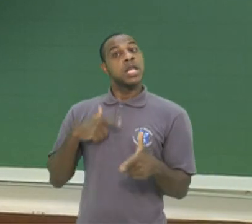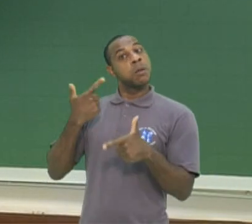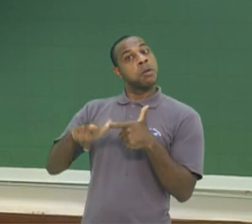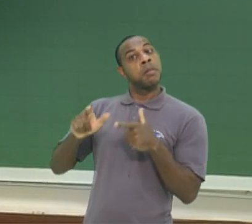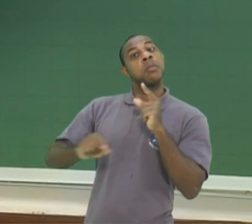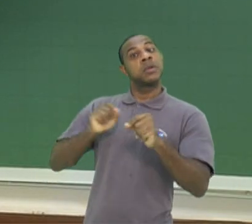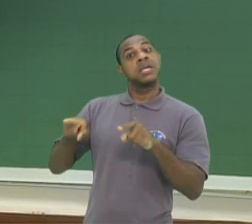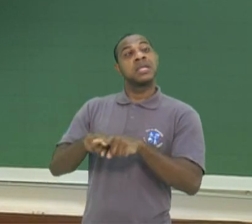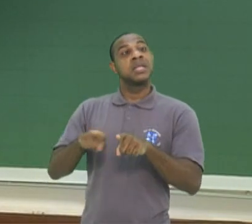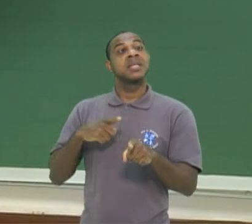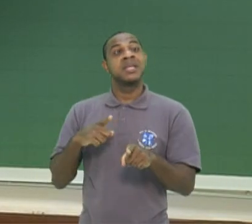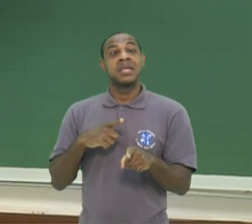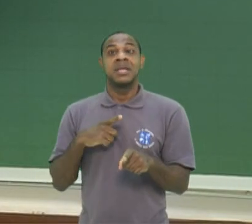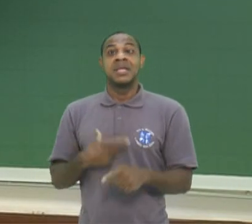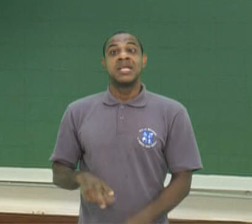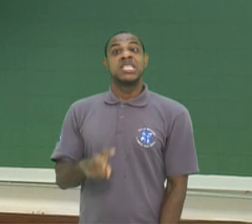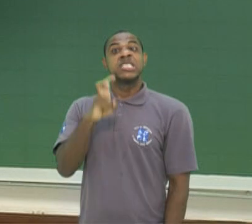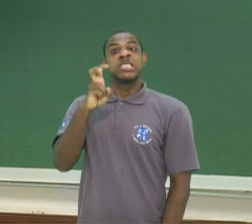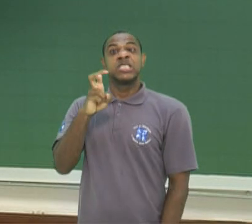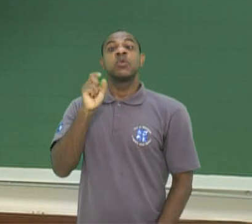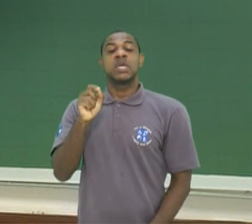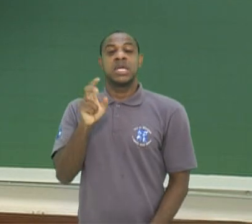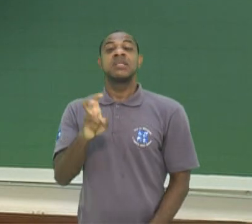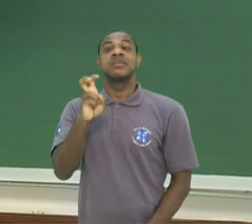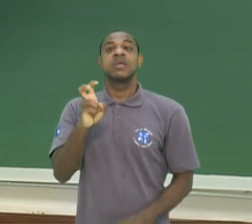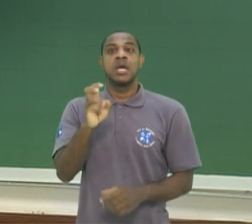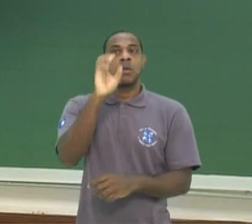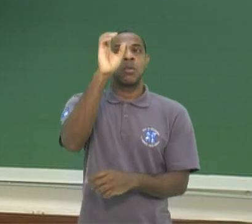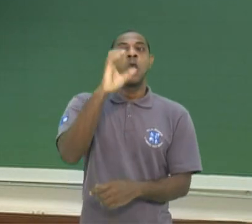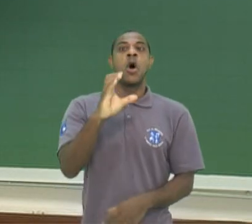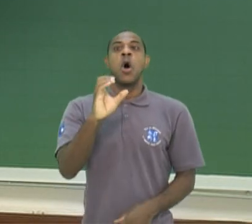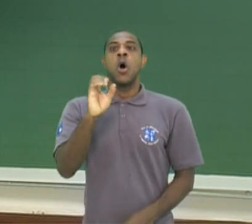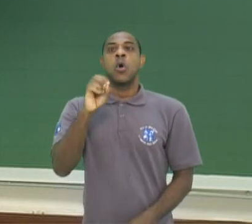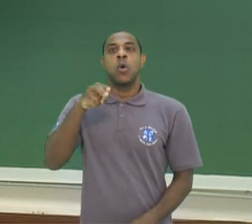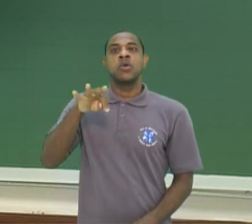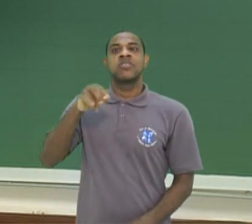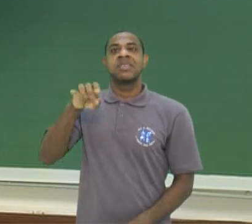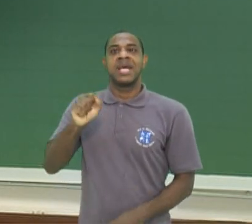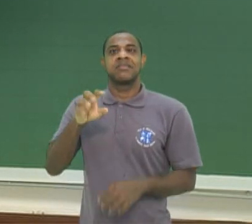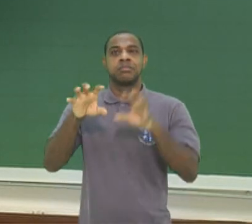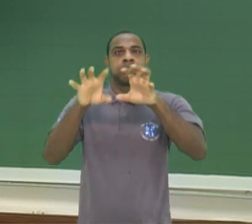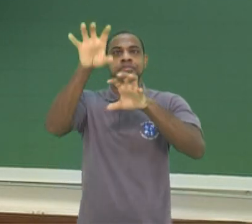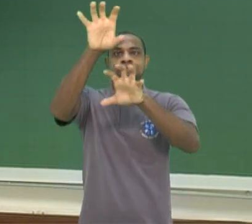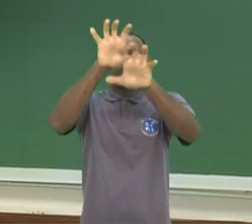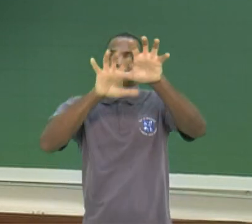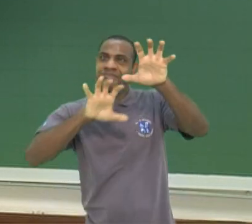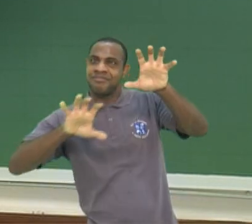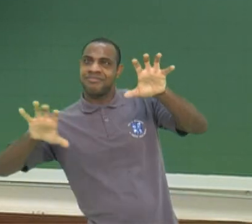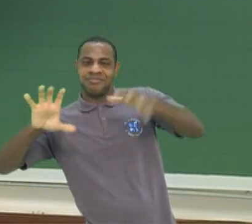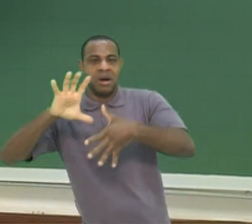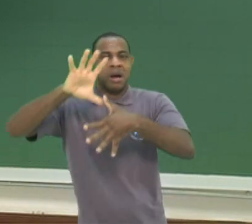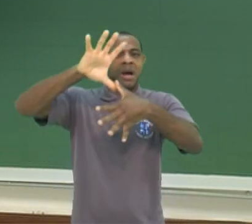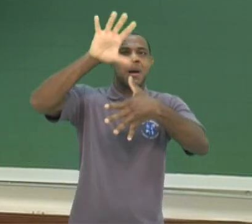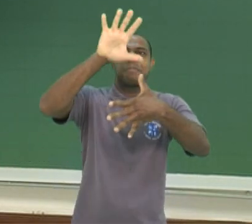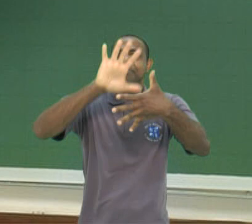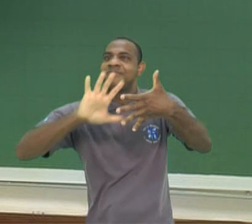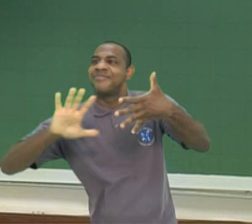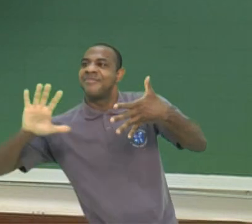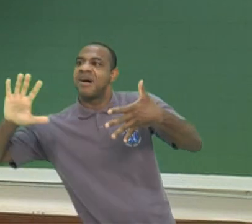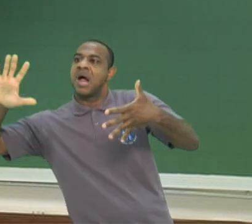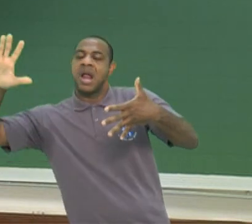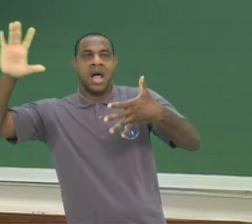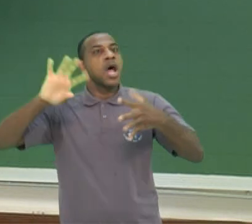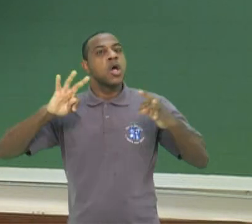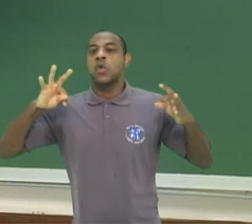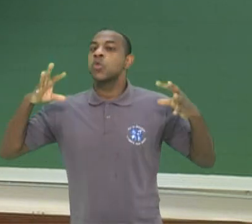inclusive alcançou os 5 continentes. Não houve sequer um continente do planeta que não tenha sido